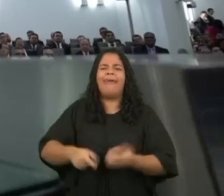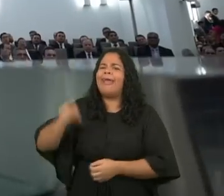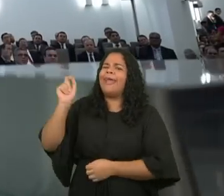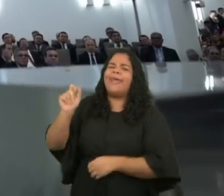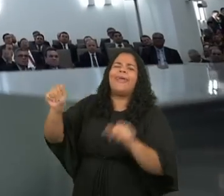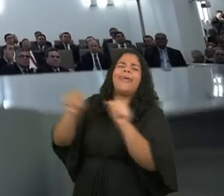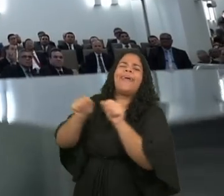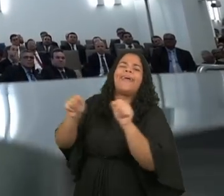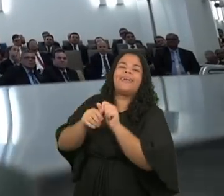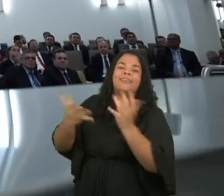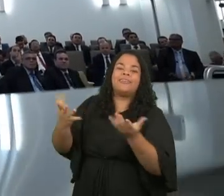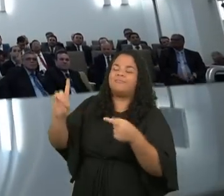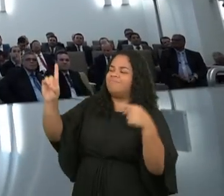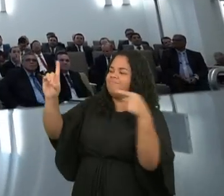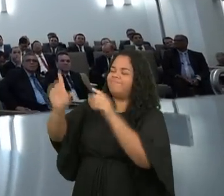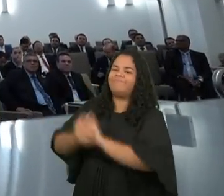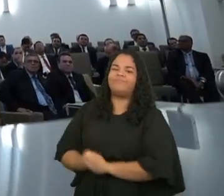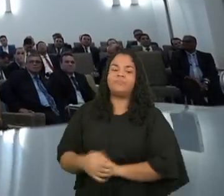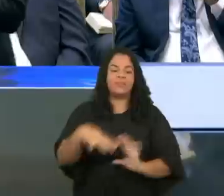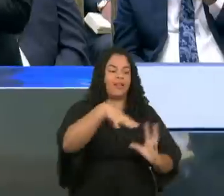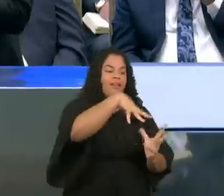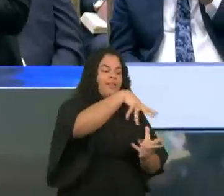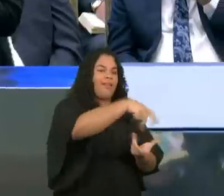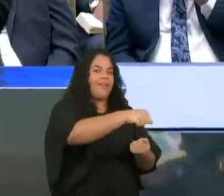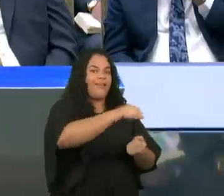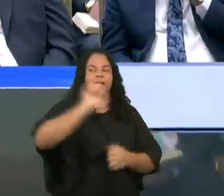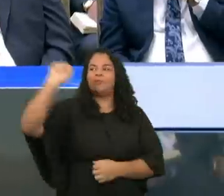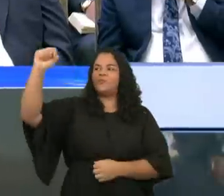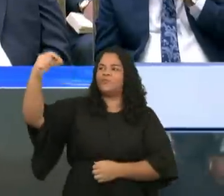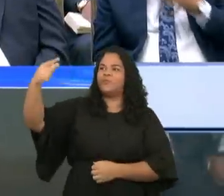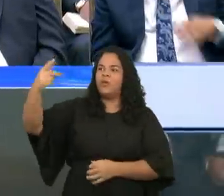Terra e Sol. A distância da Terra ao